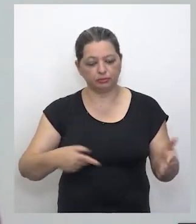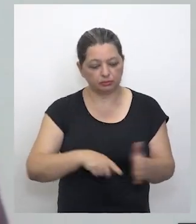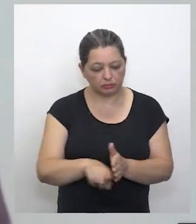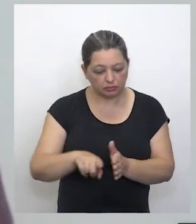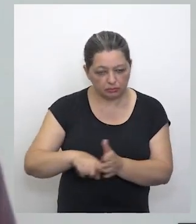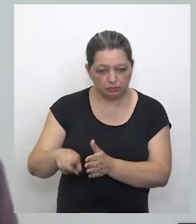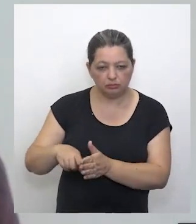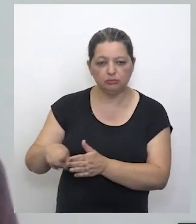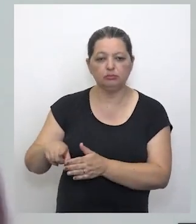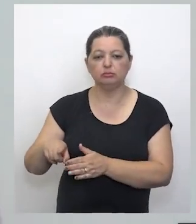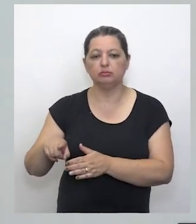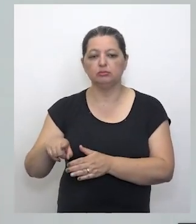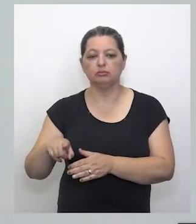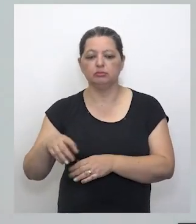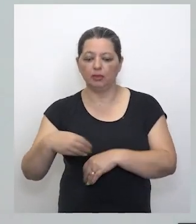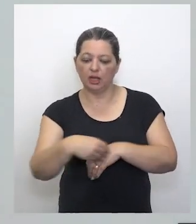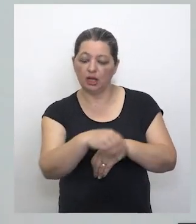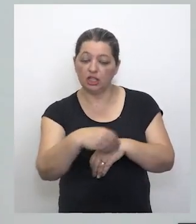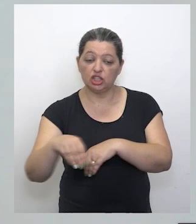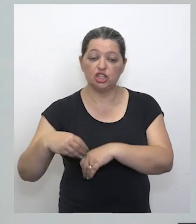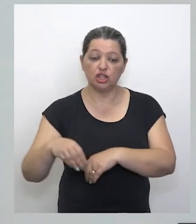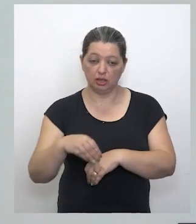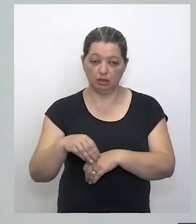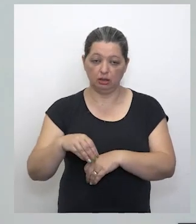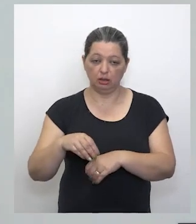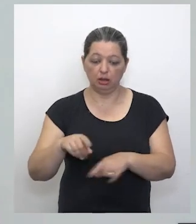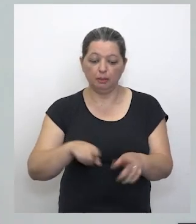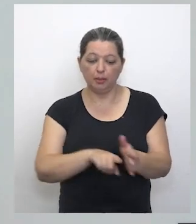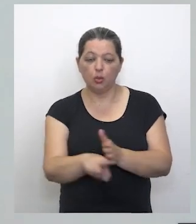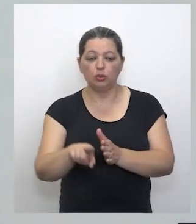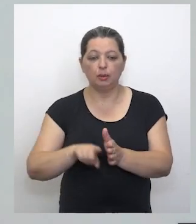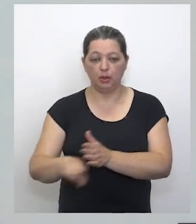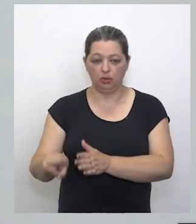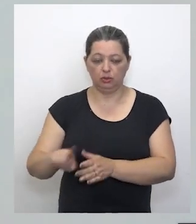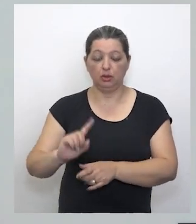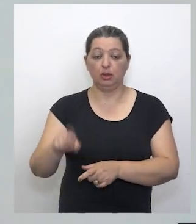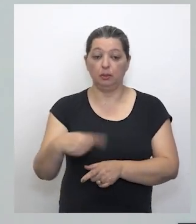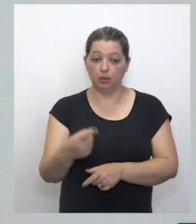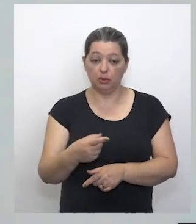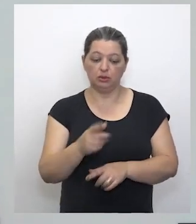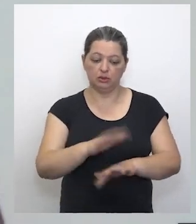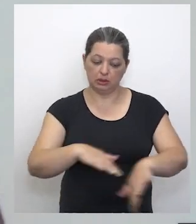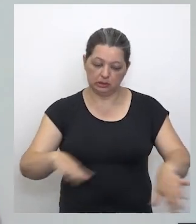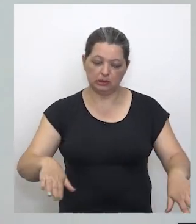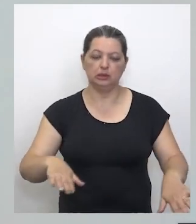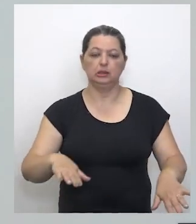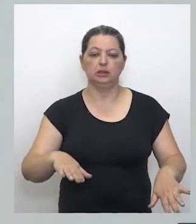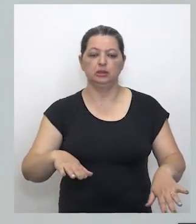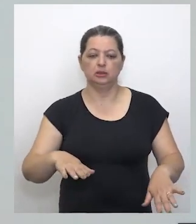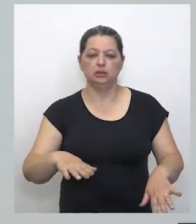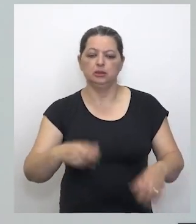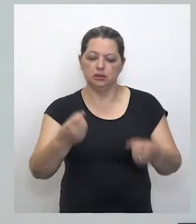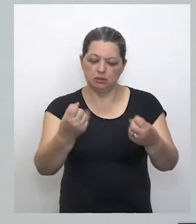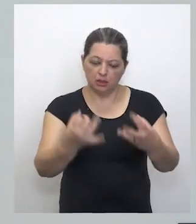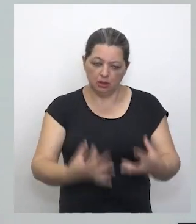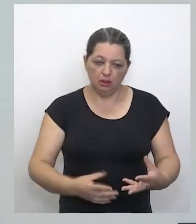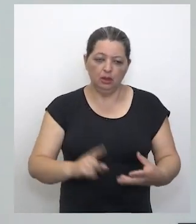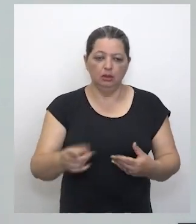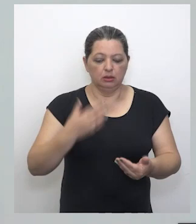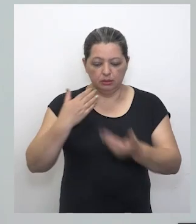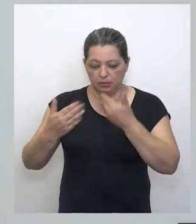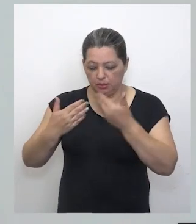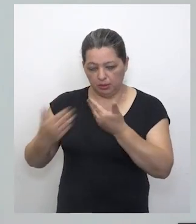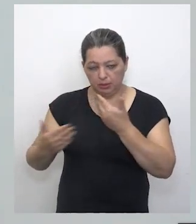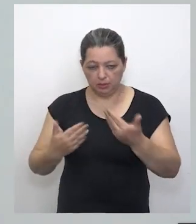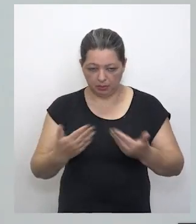todos esses questionamentos. E, após ouvir as crianças, discutir com a turma, a partir dos seus